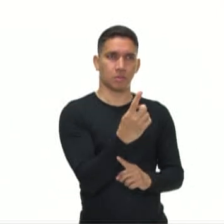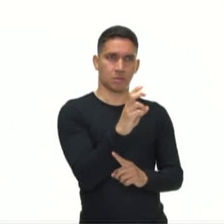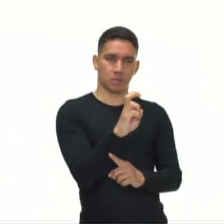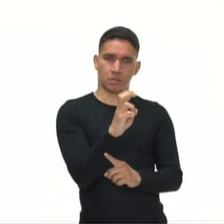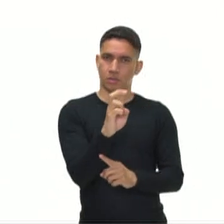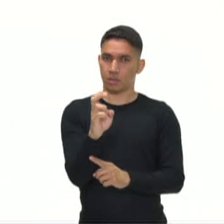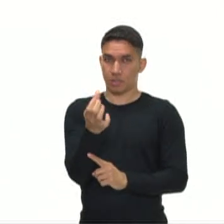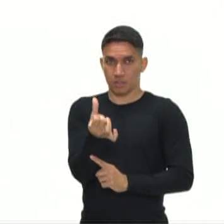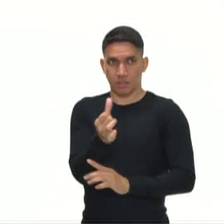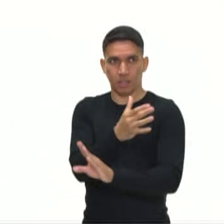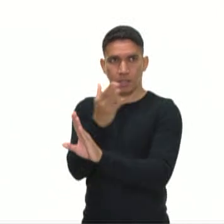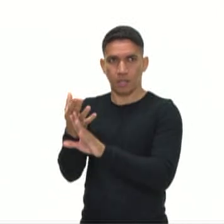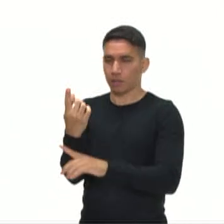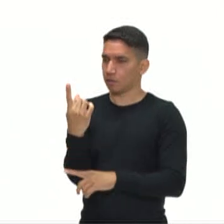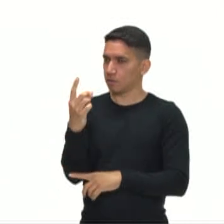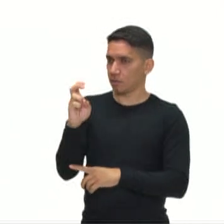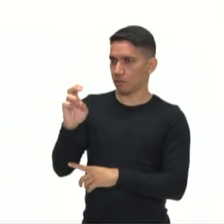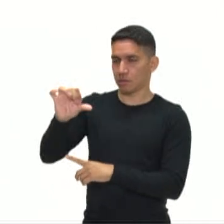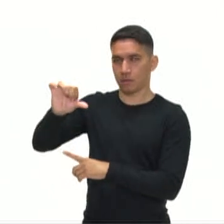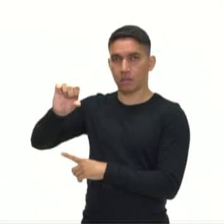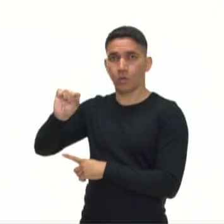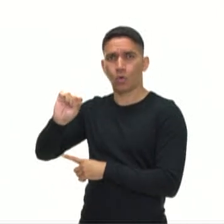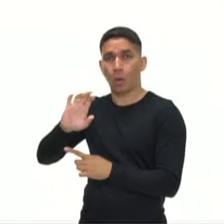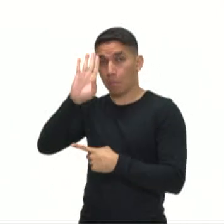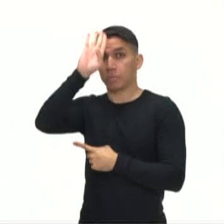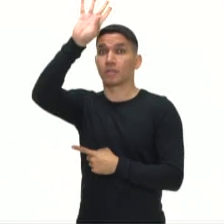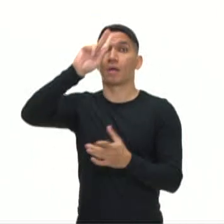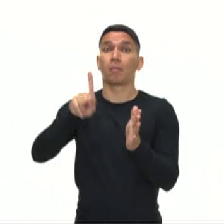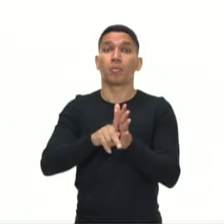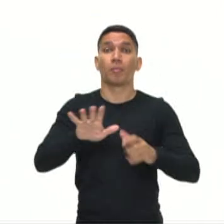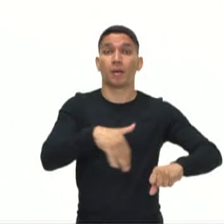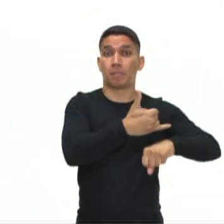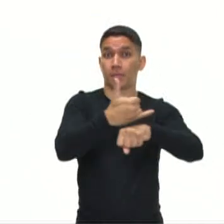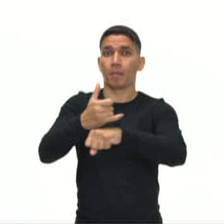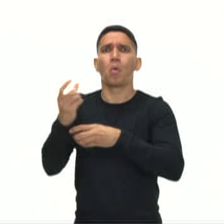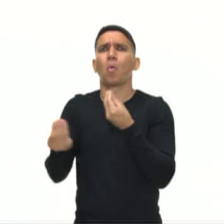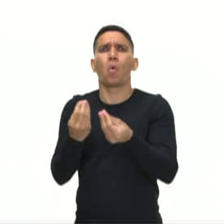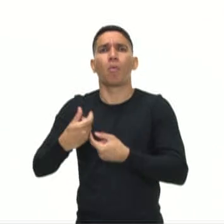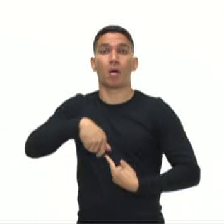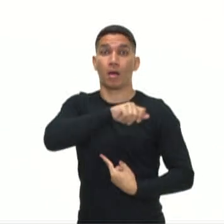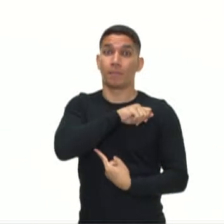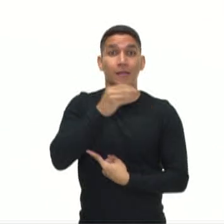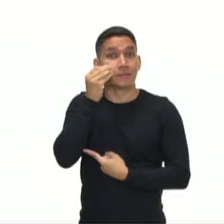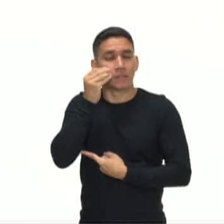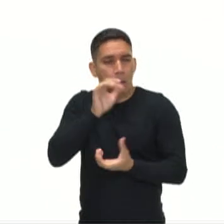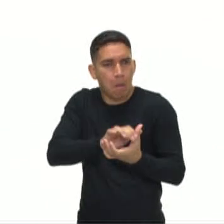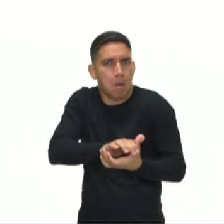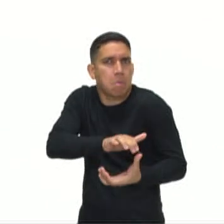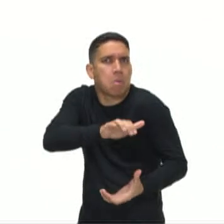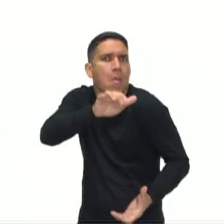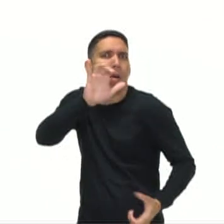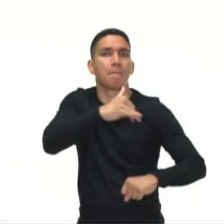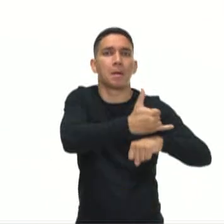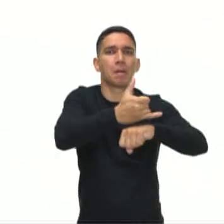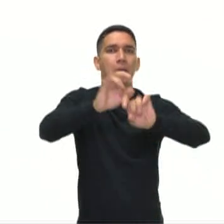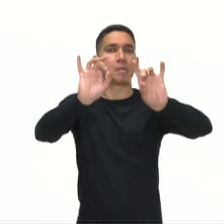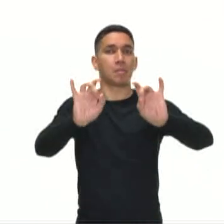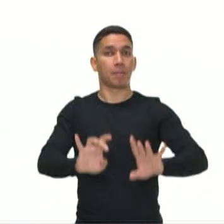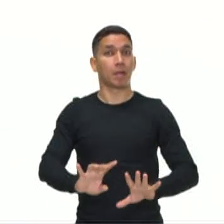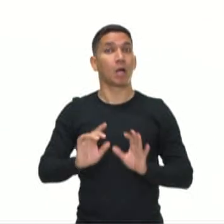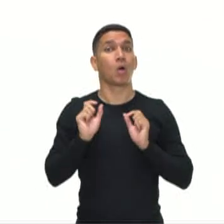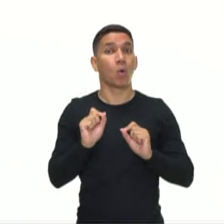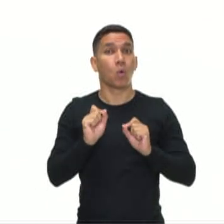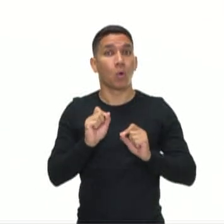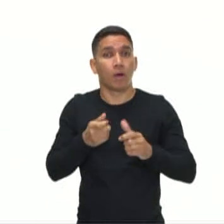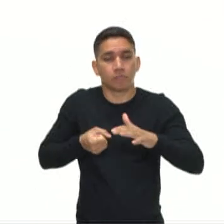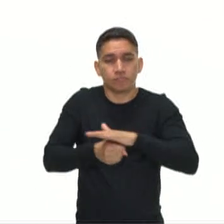1556-1598, predominou o metalismo. De que forma? A Espanha buscou acumular metais preciosos, impondo a exploração